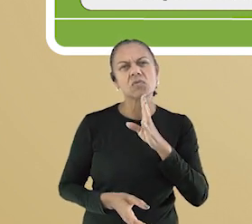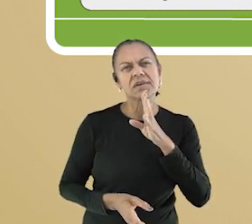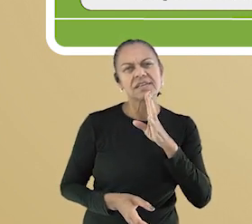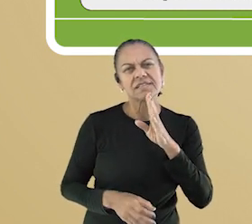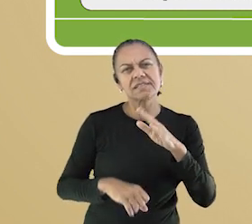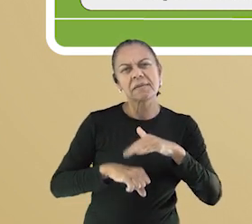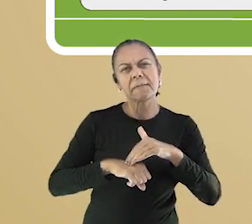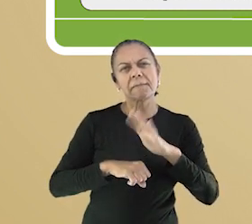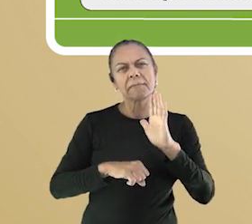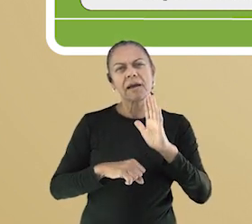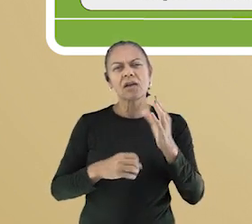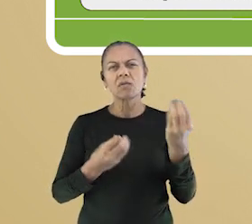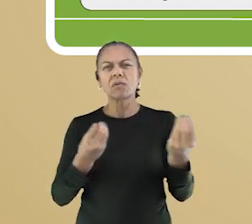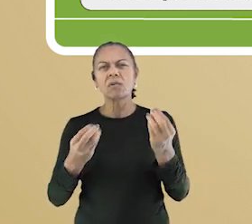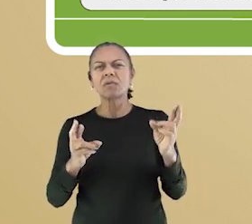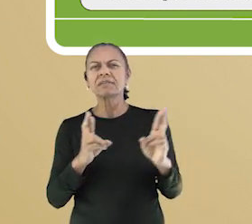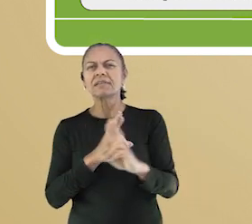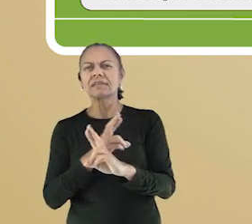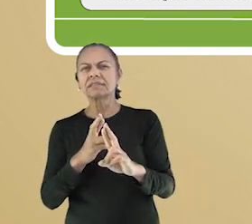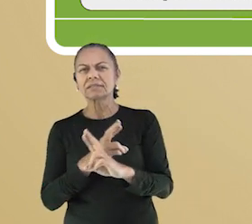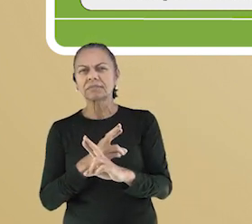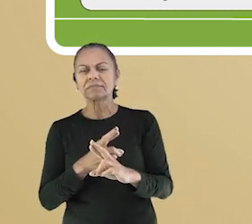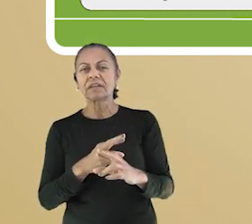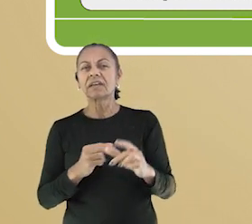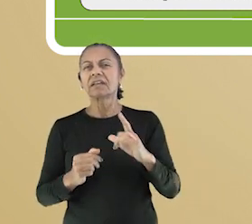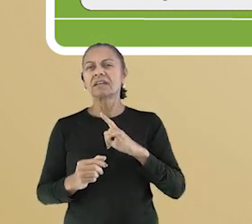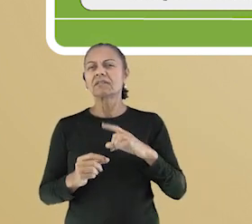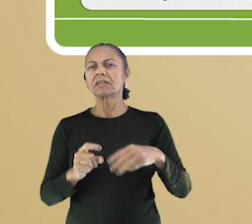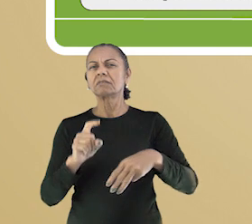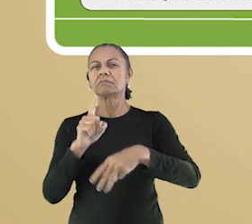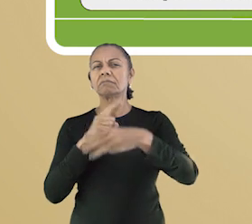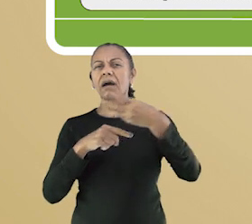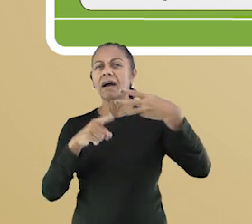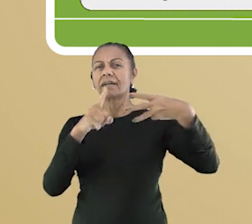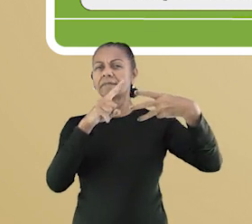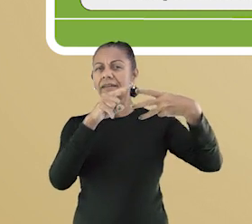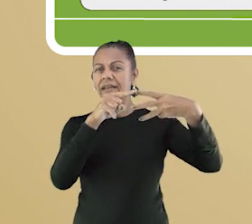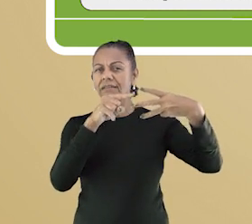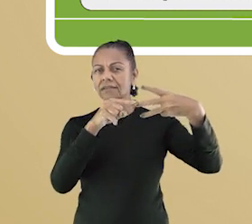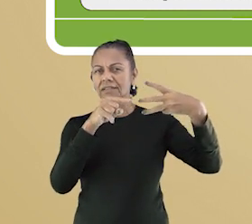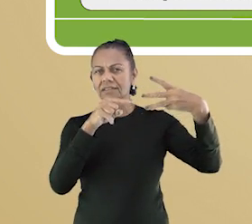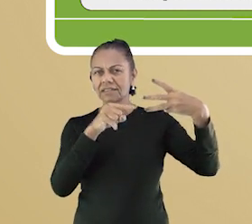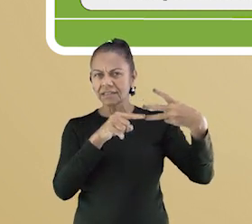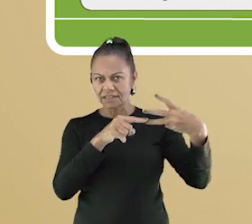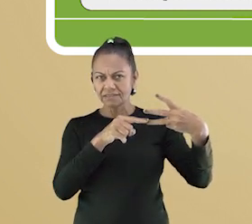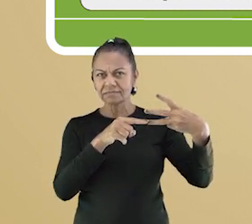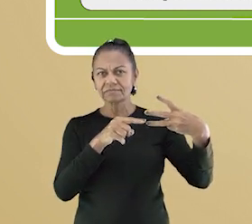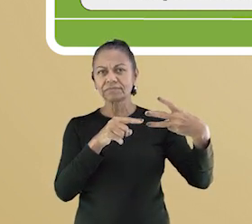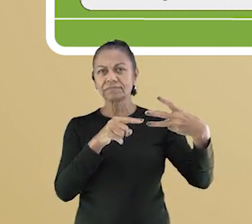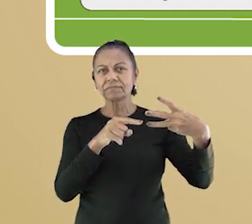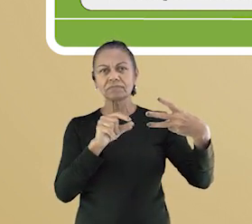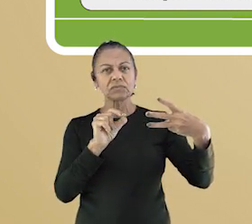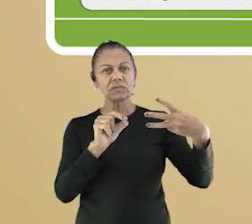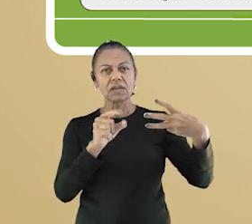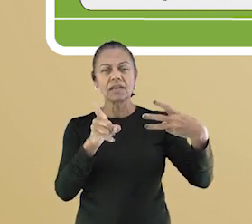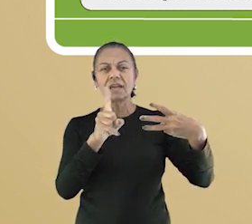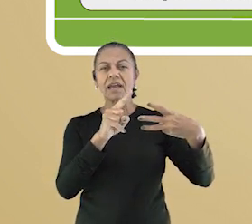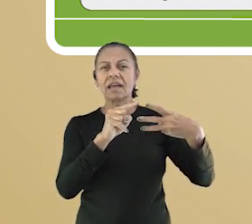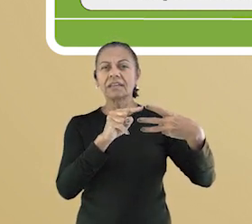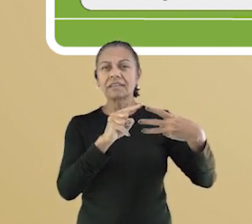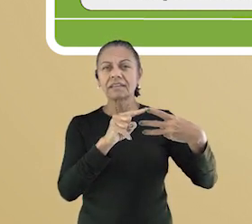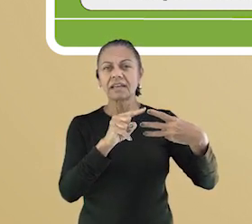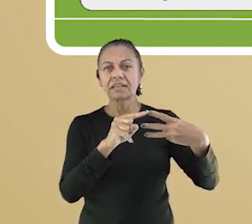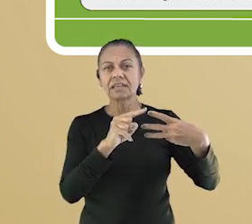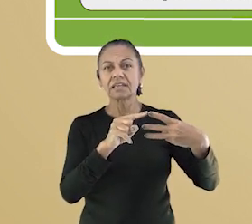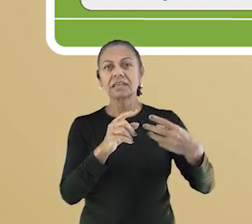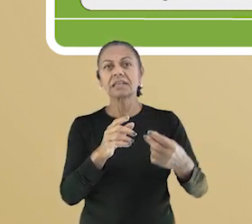Bem, essencialmente, é possível citar 3 causas que justificam o desmatamento na atualidade. O primeiro e mais